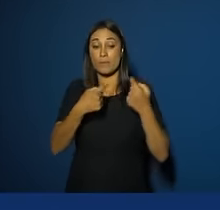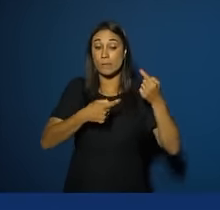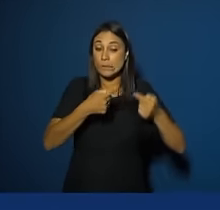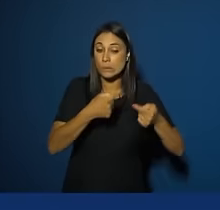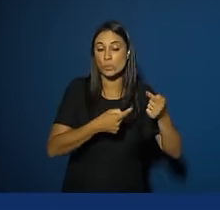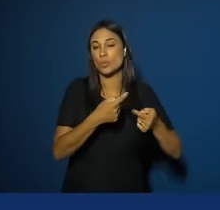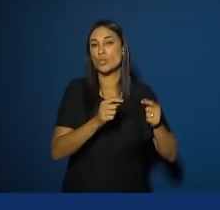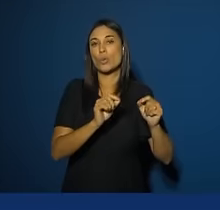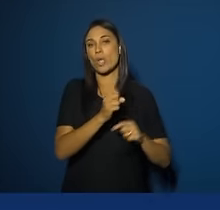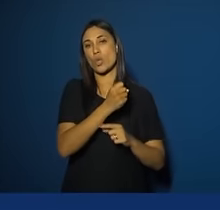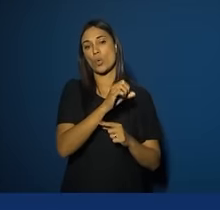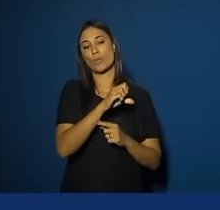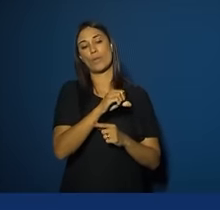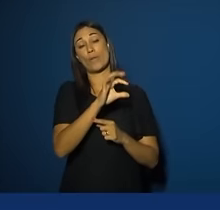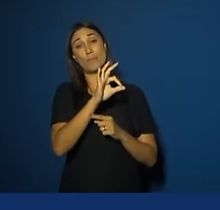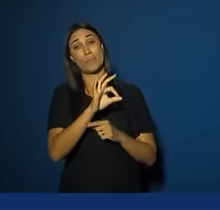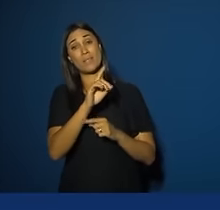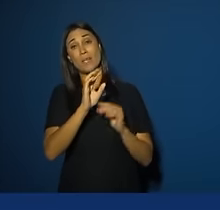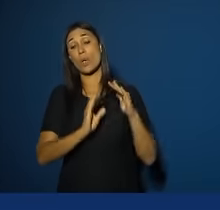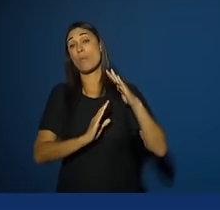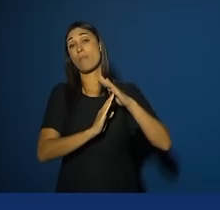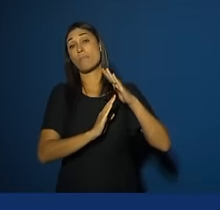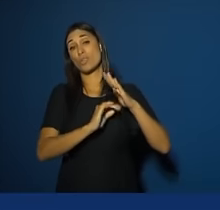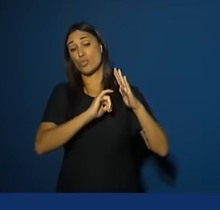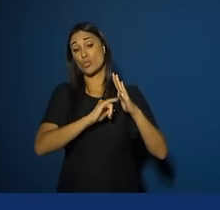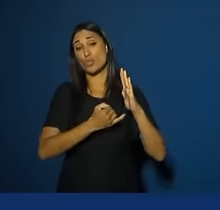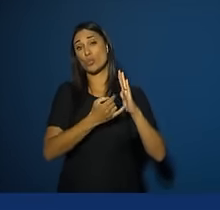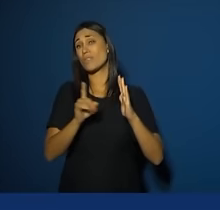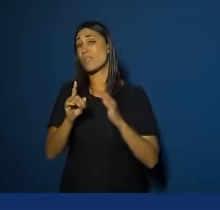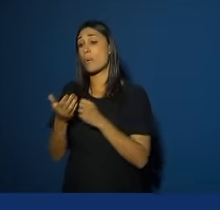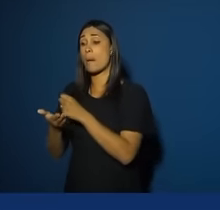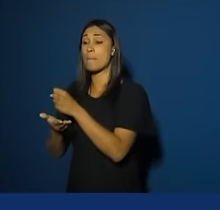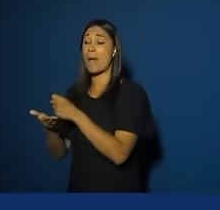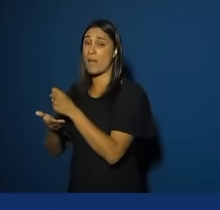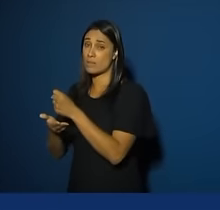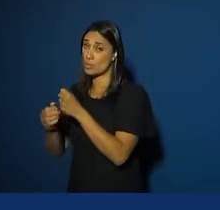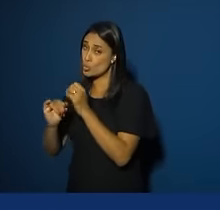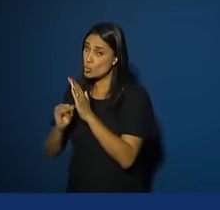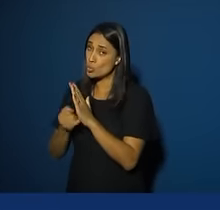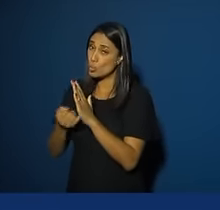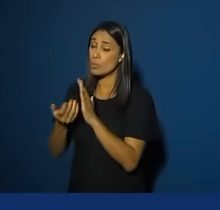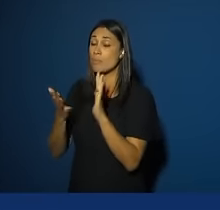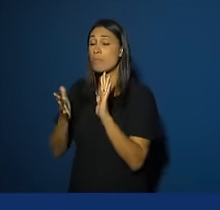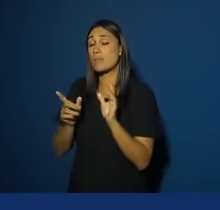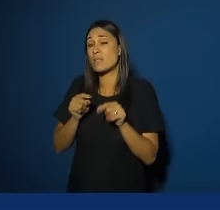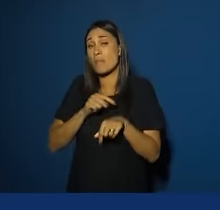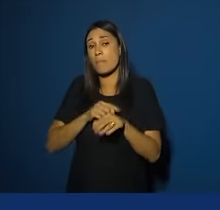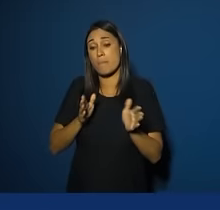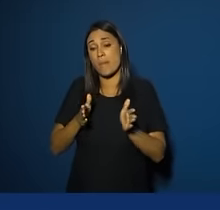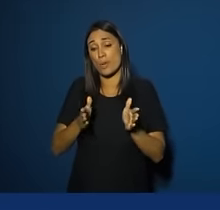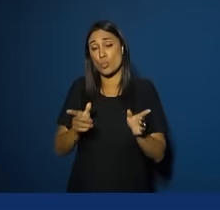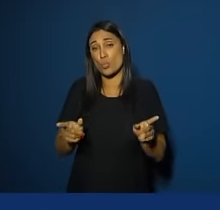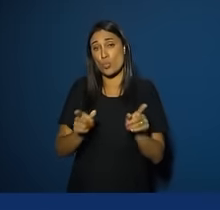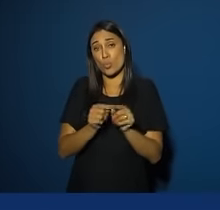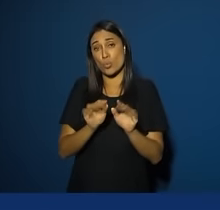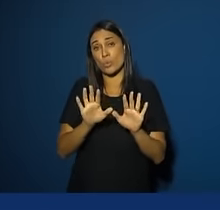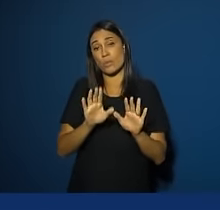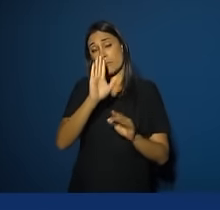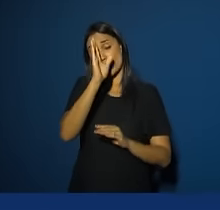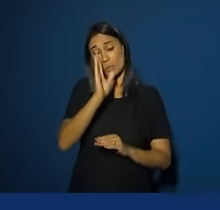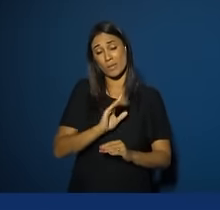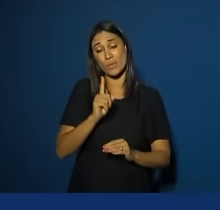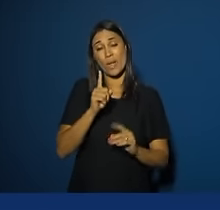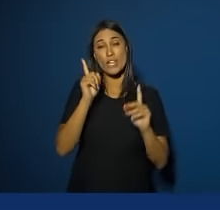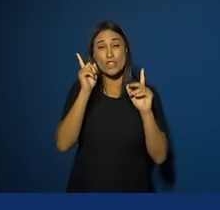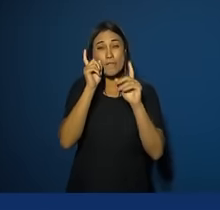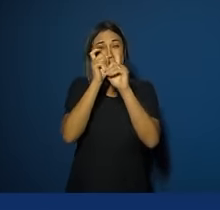aqui que 8%, 9% seria um teto de juros, não um piso de juros, né? Mas nesse horizonte de curto prazo, e o horizonte no Brasil também é sempre